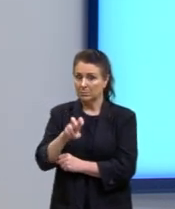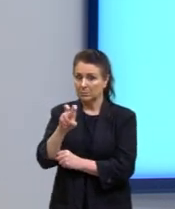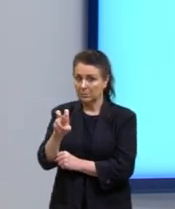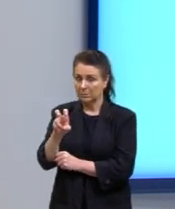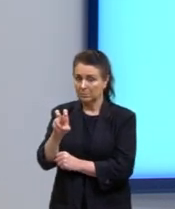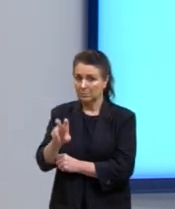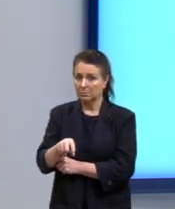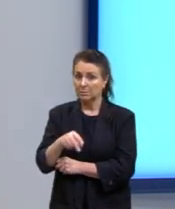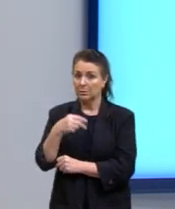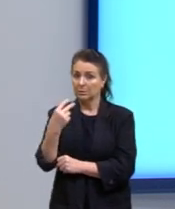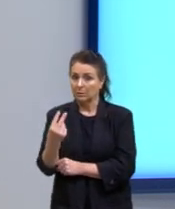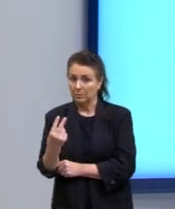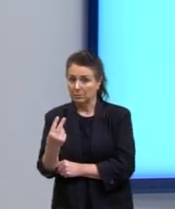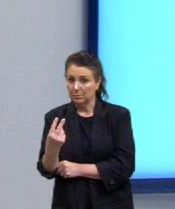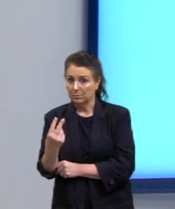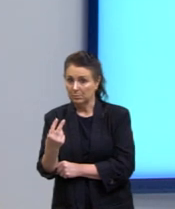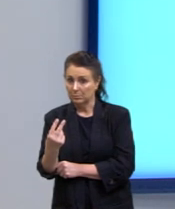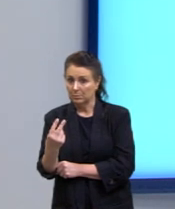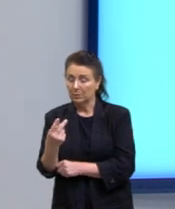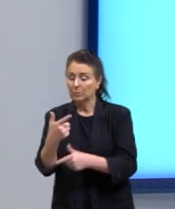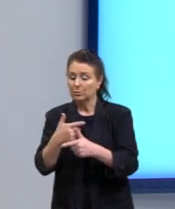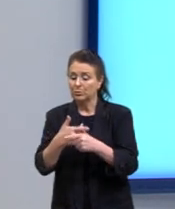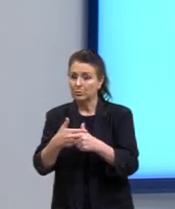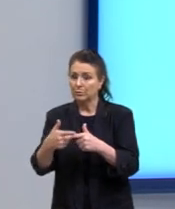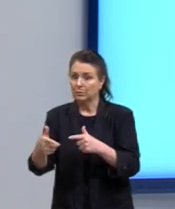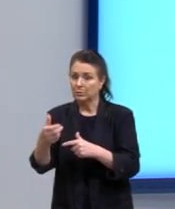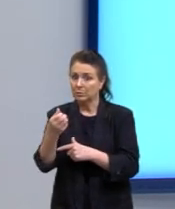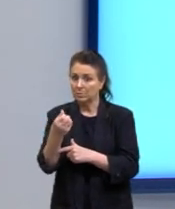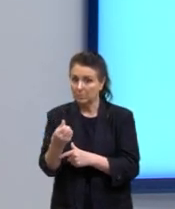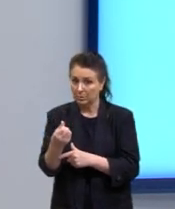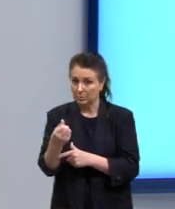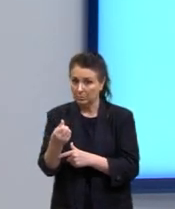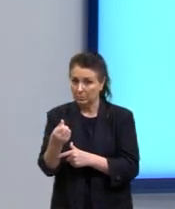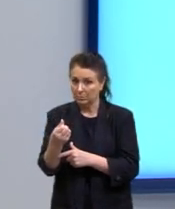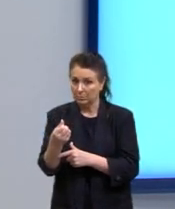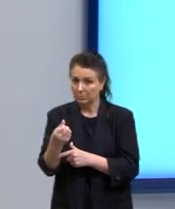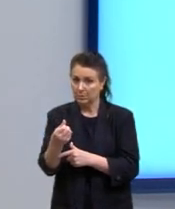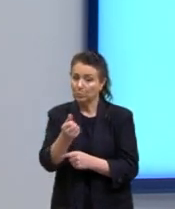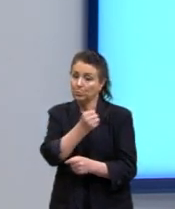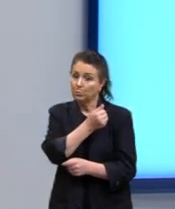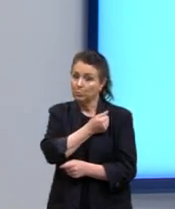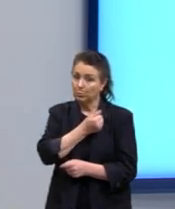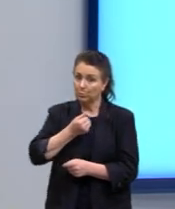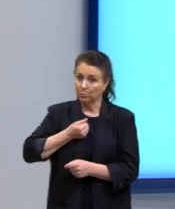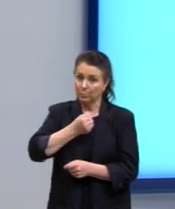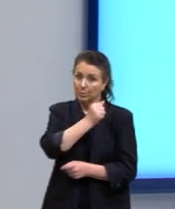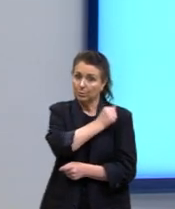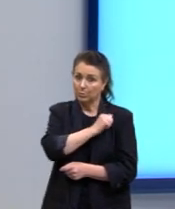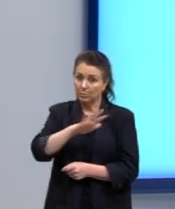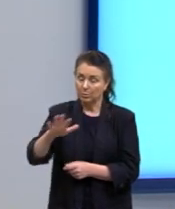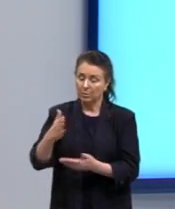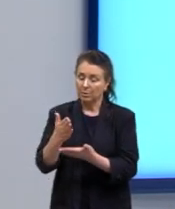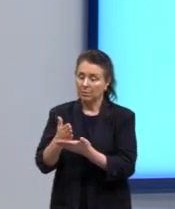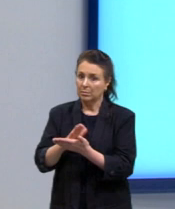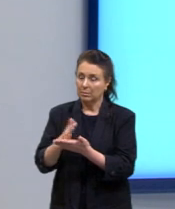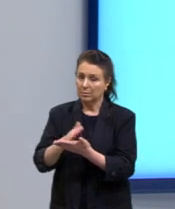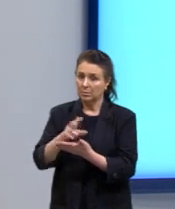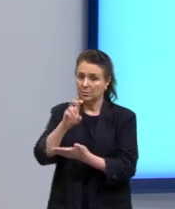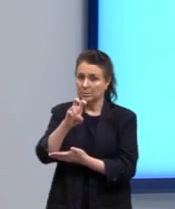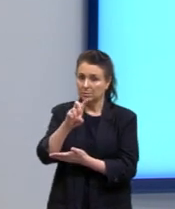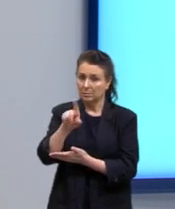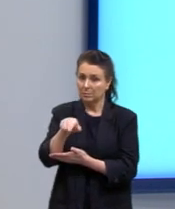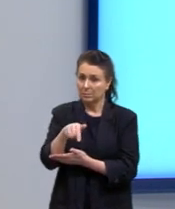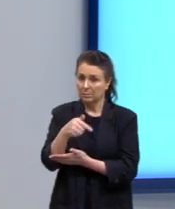e +2 e dividimos por 6 Porque a turma B tem seis alunos então a média seria de